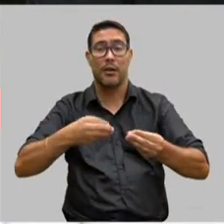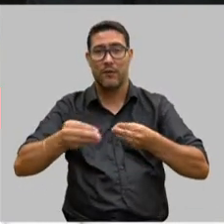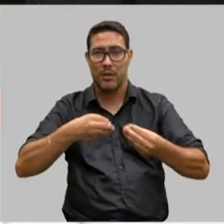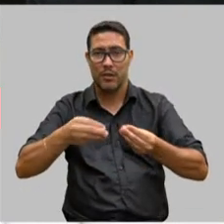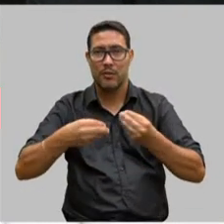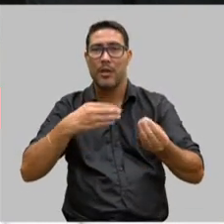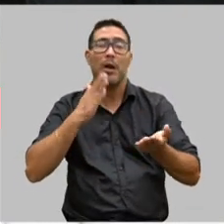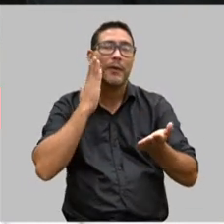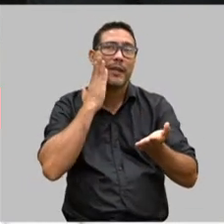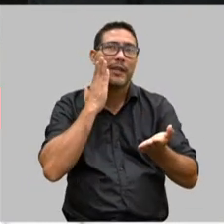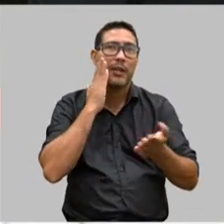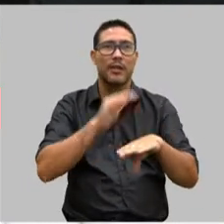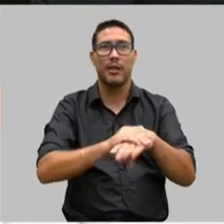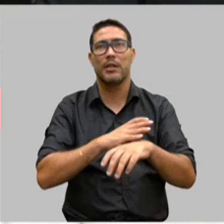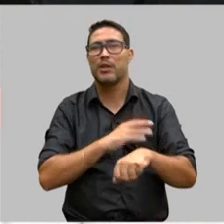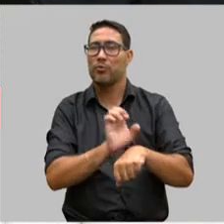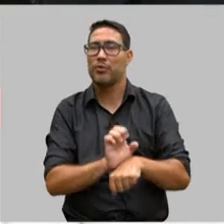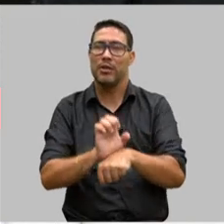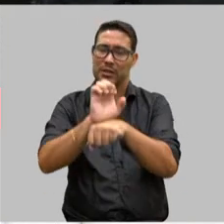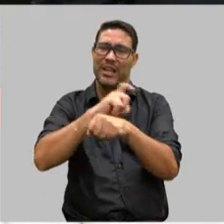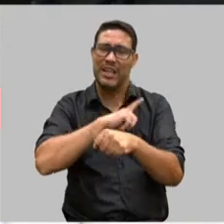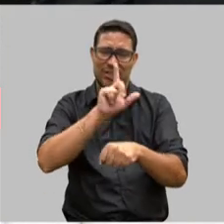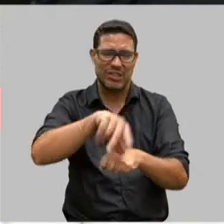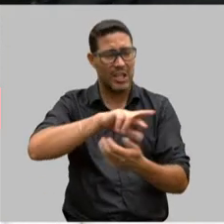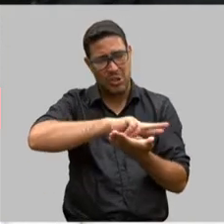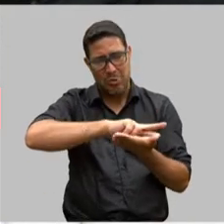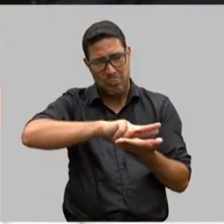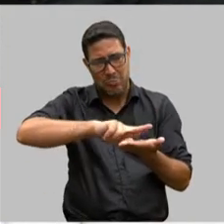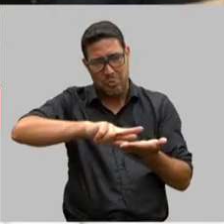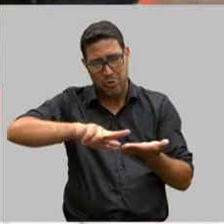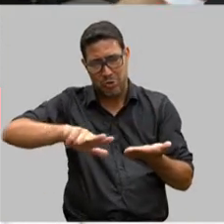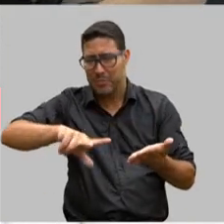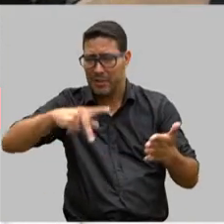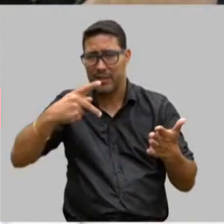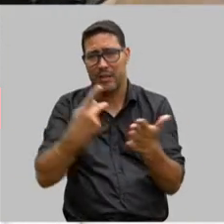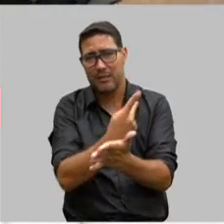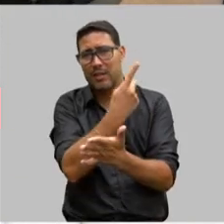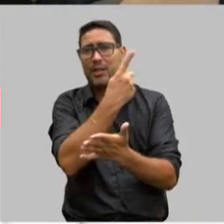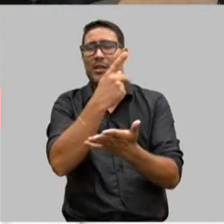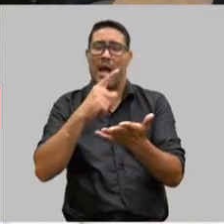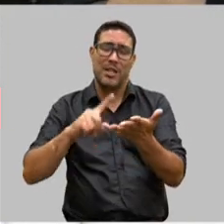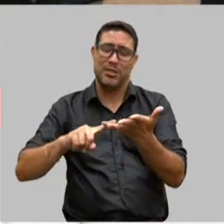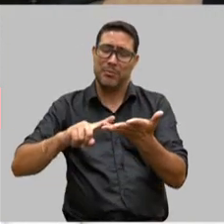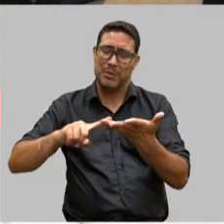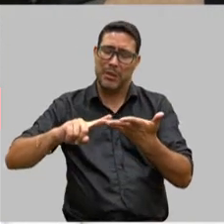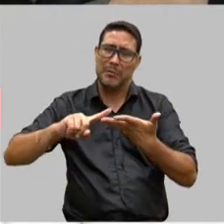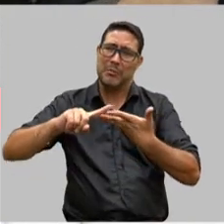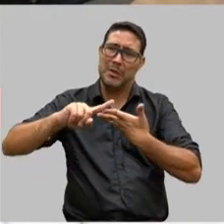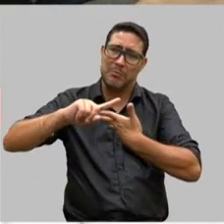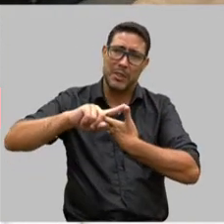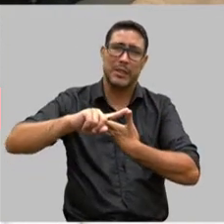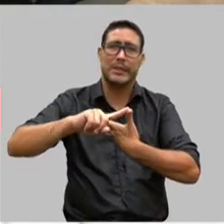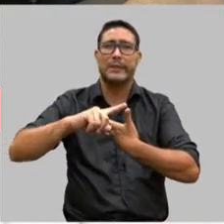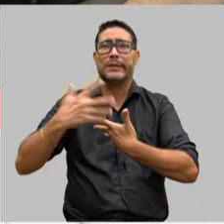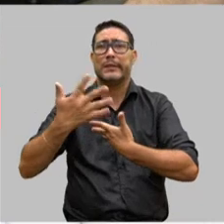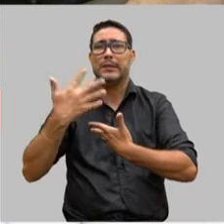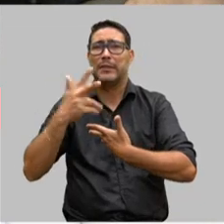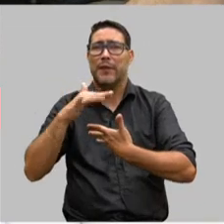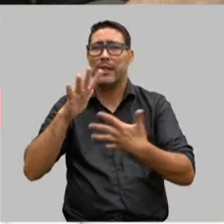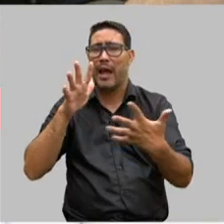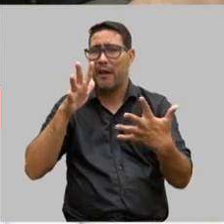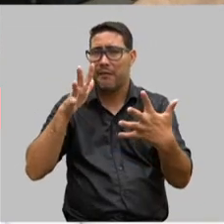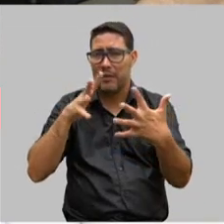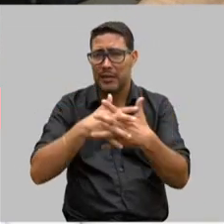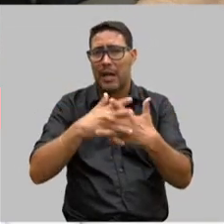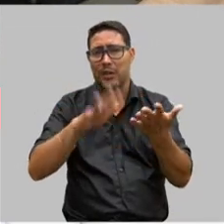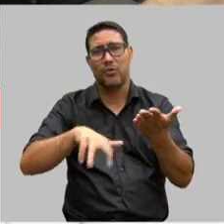Estado possui múltiplas realidades, múltiplas, vai ser afetado de formas